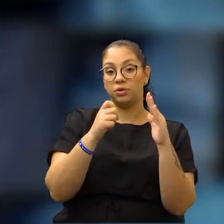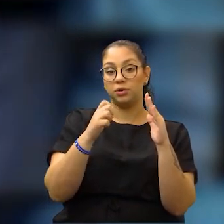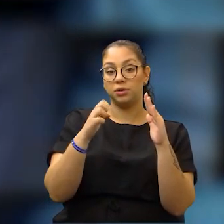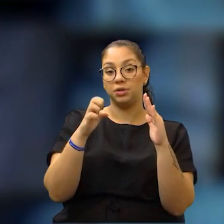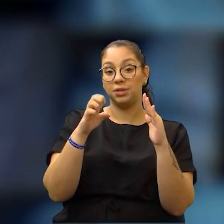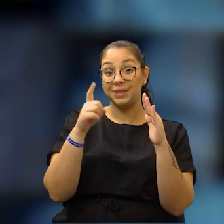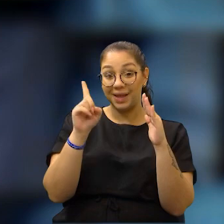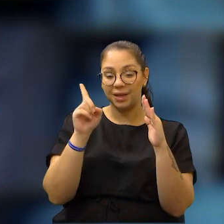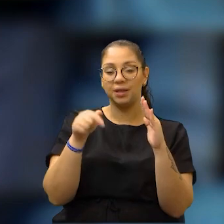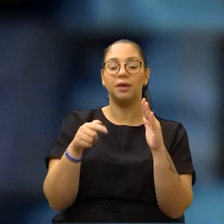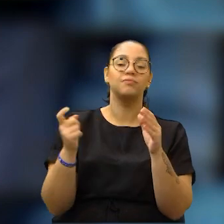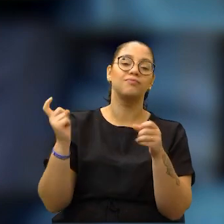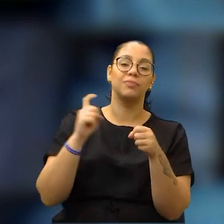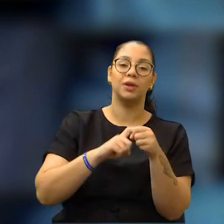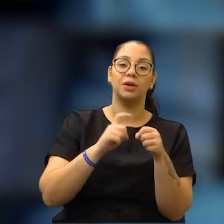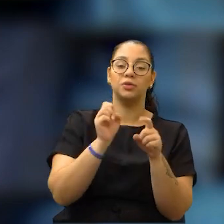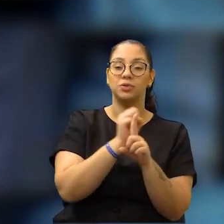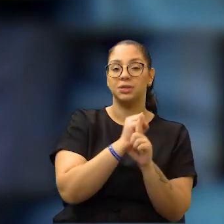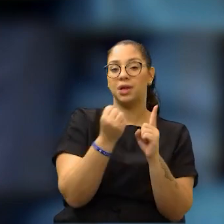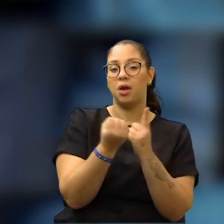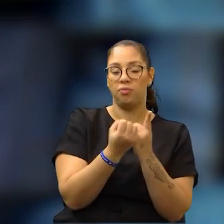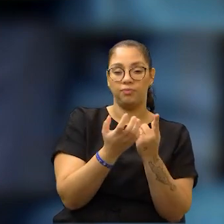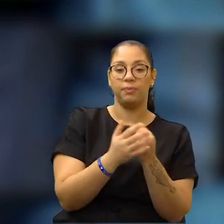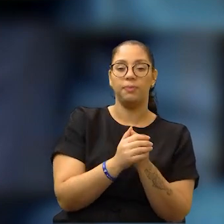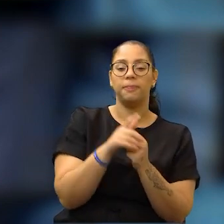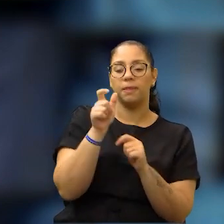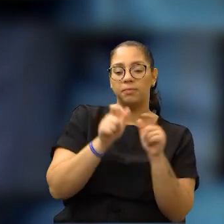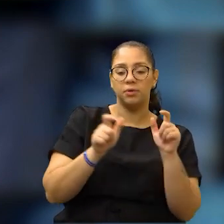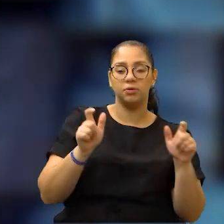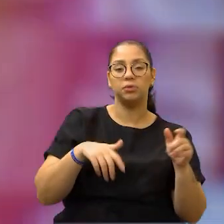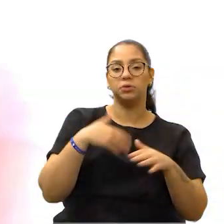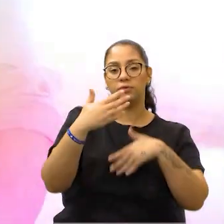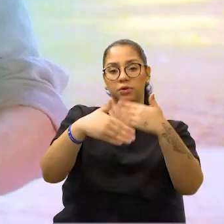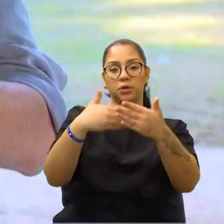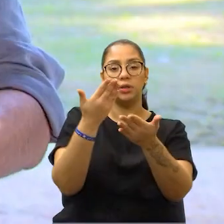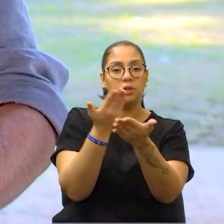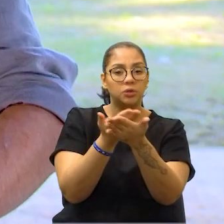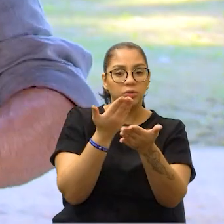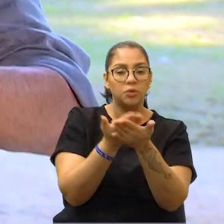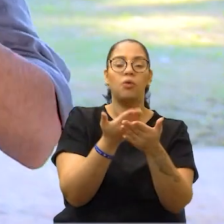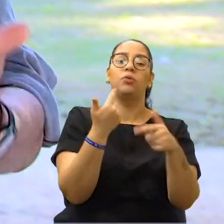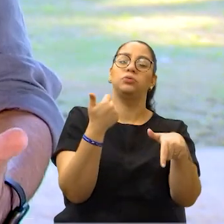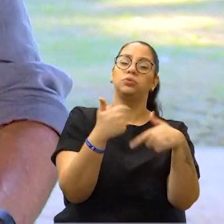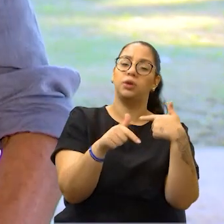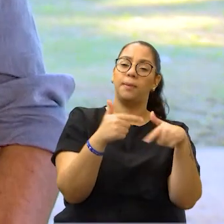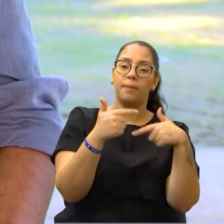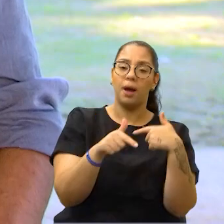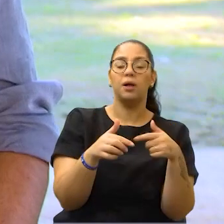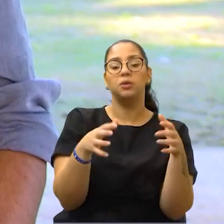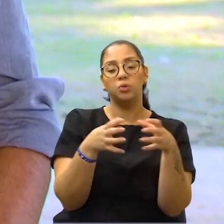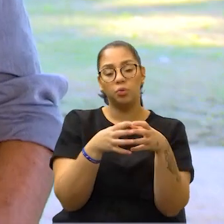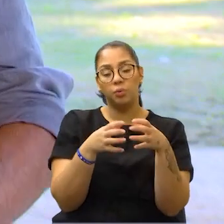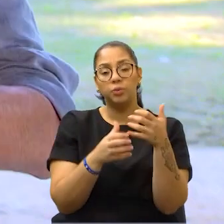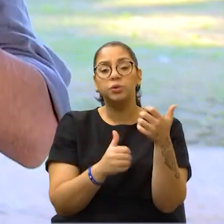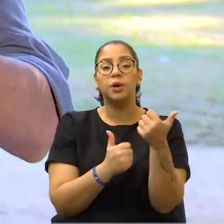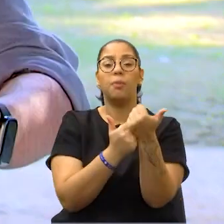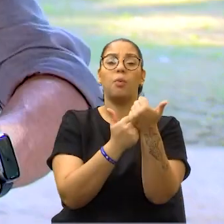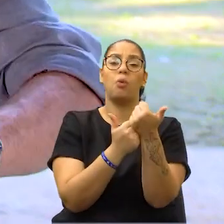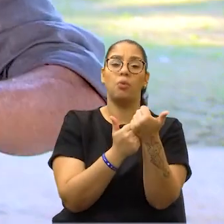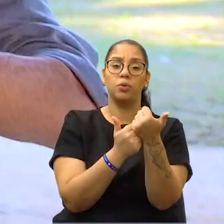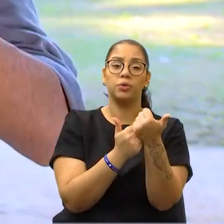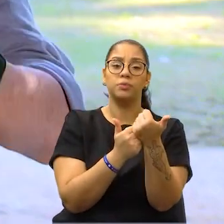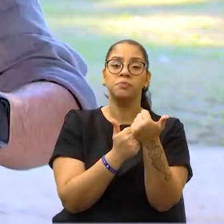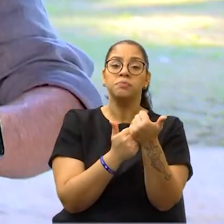que seria a fase da reinserção social, onde as pessoas já começam, né, a se desenvolver estudo, trabalho, né, grupos